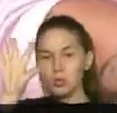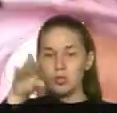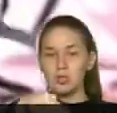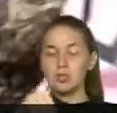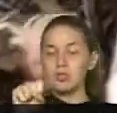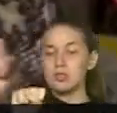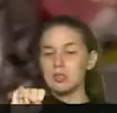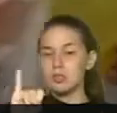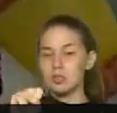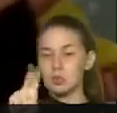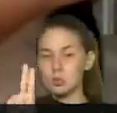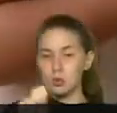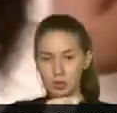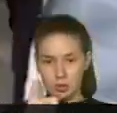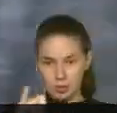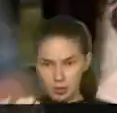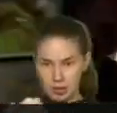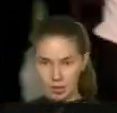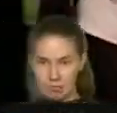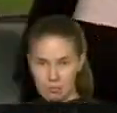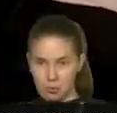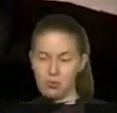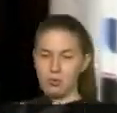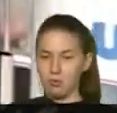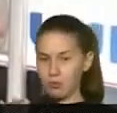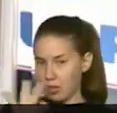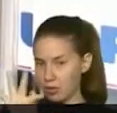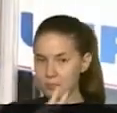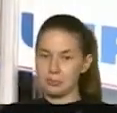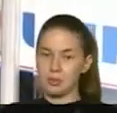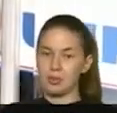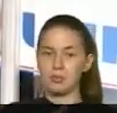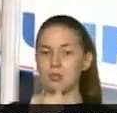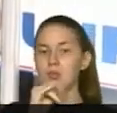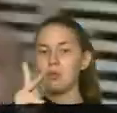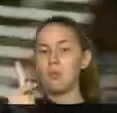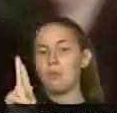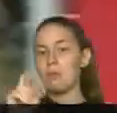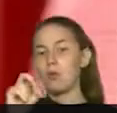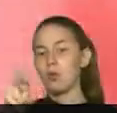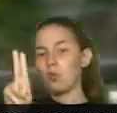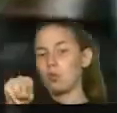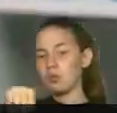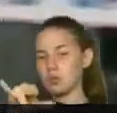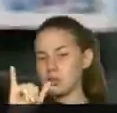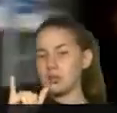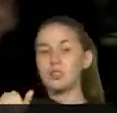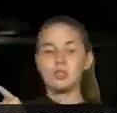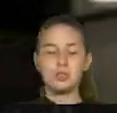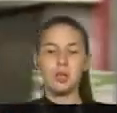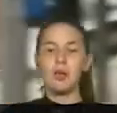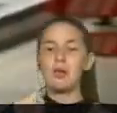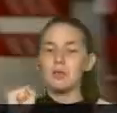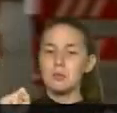para concorrer a bolsas de estudos em faculdades particulares, com o ProUni. O estudante pode ainda